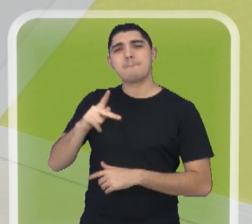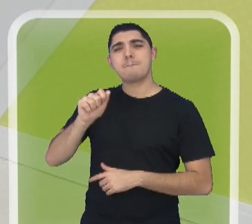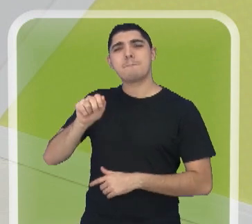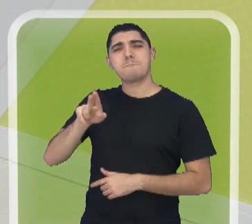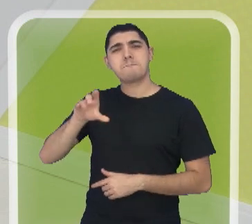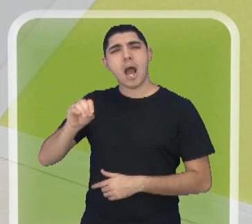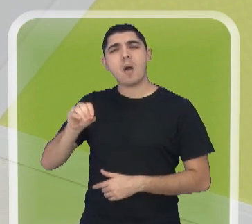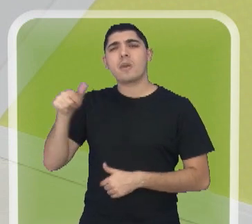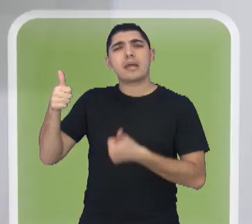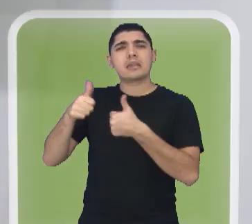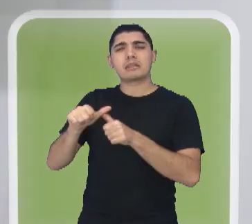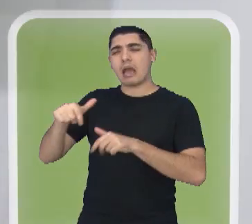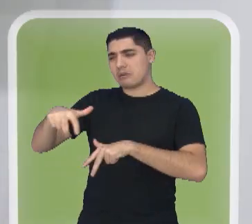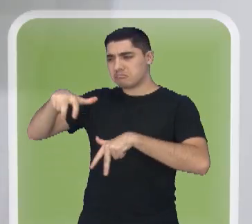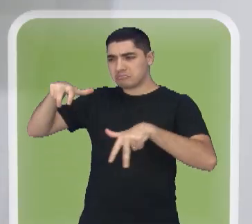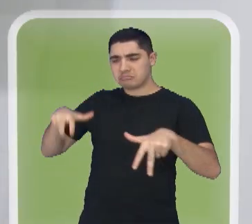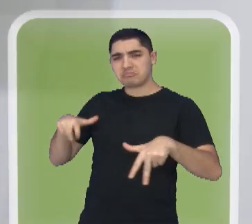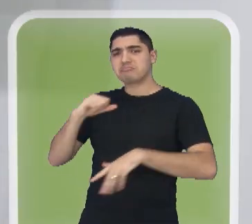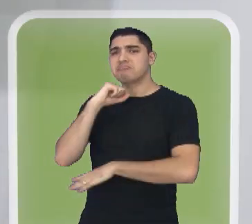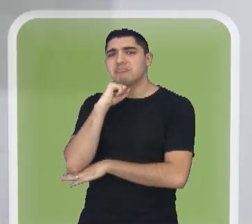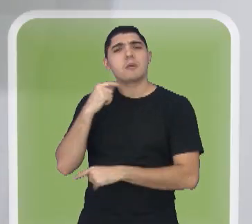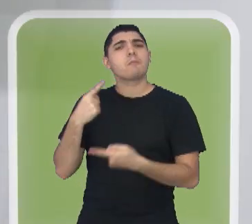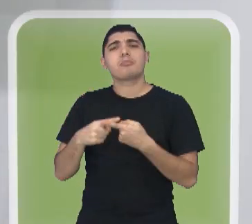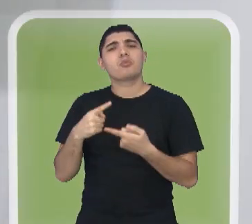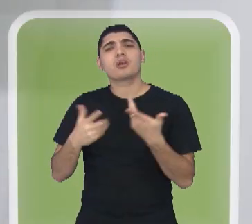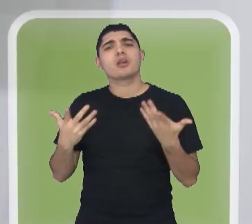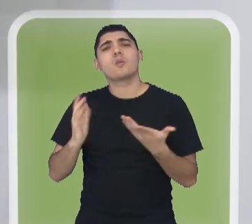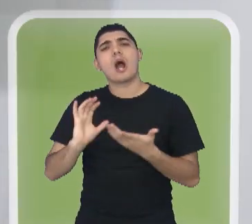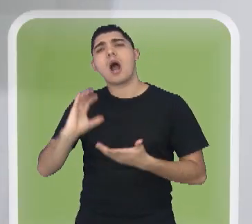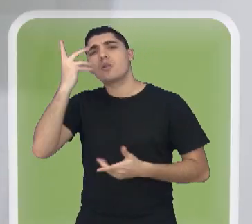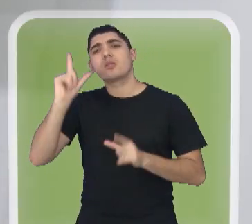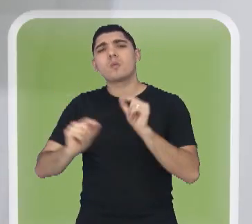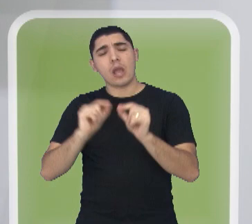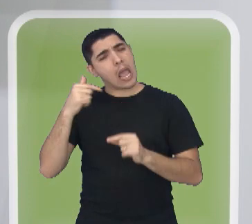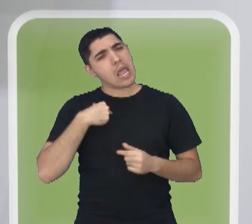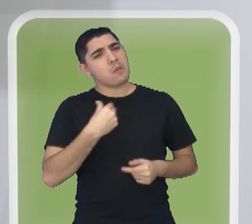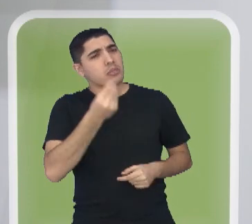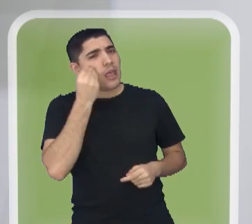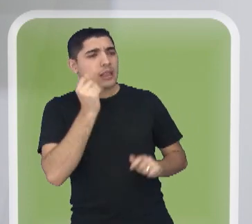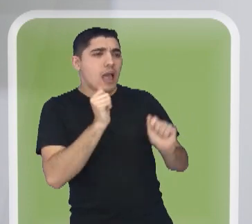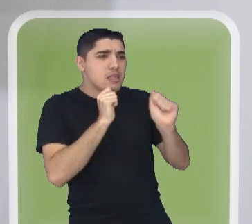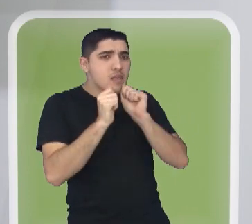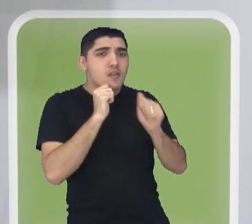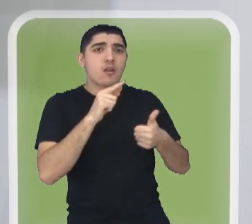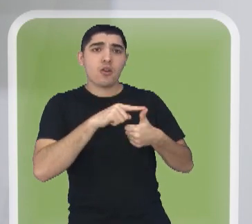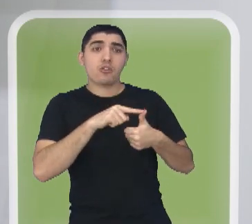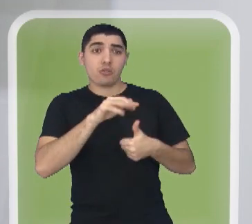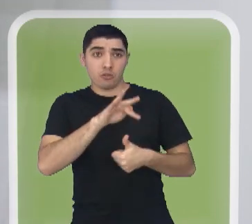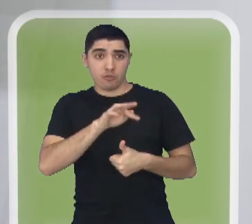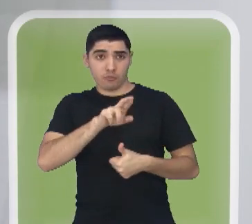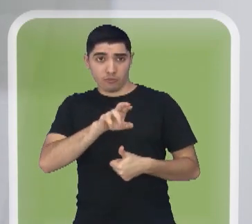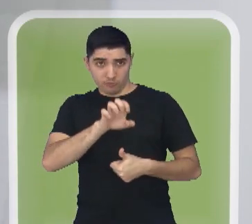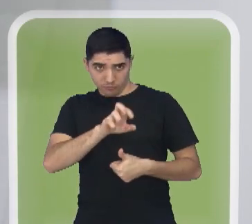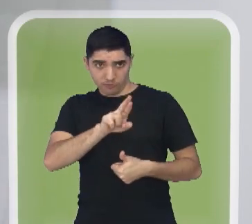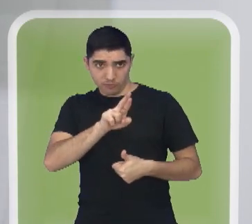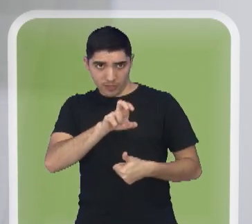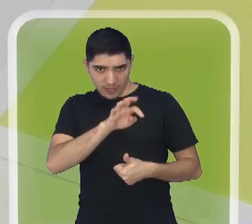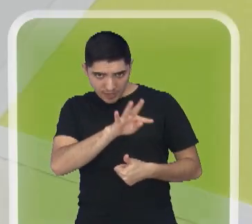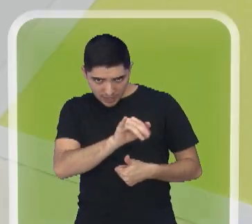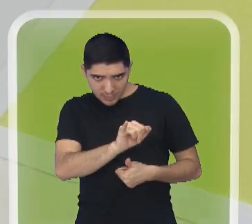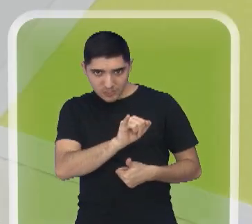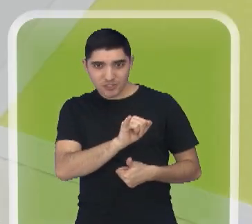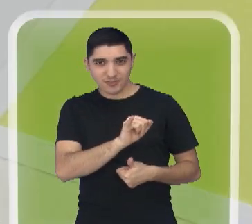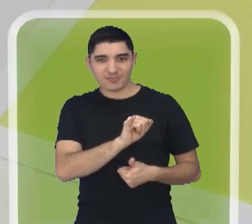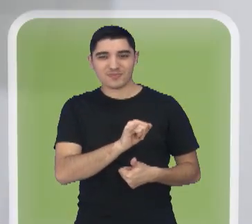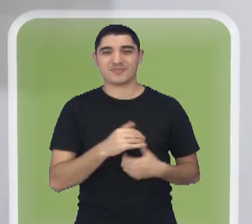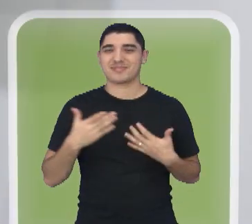está acontecendo com o Paulo Campos? Pois é, eu fui tentar entrevistar o Paulo depois do jogo, conversei com o Ferretti meio que conversou... Excelente pergunta,